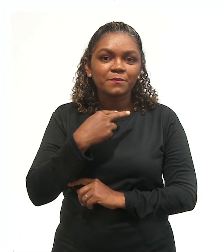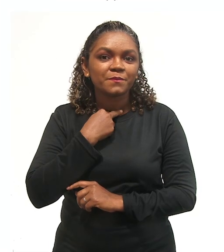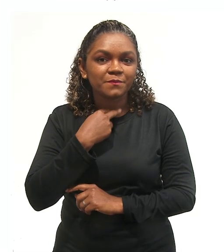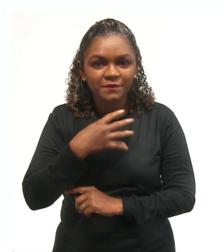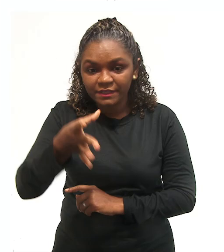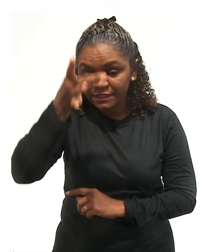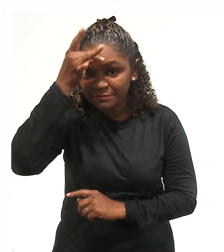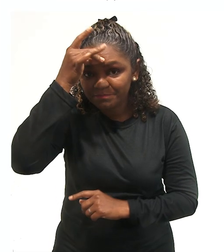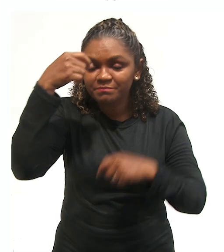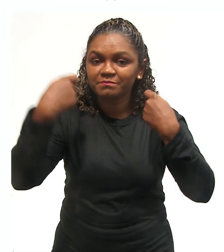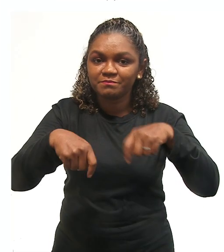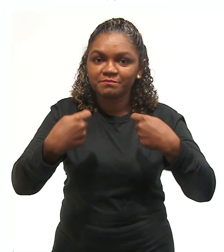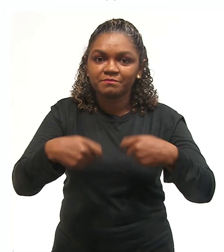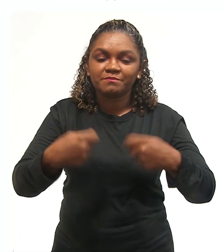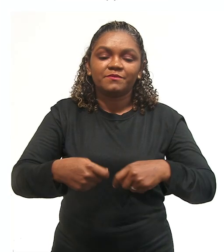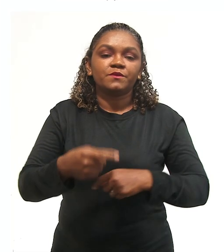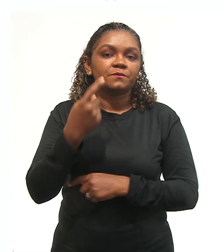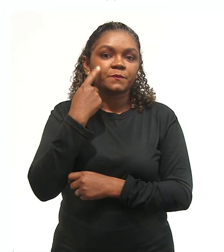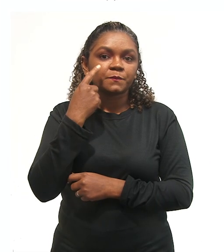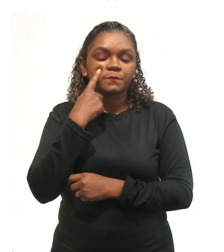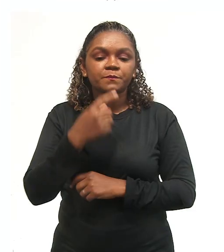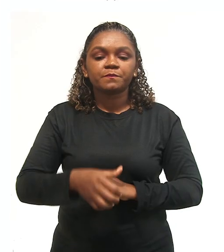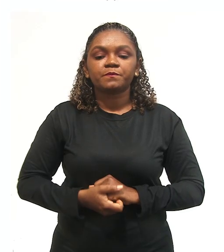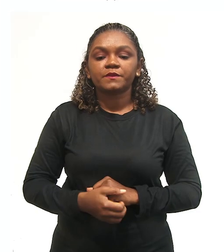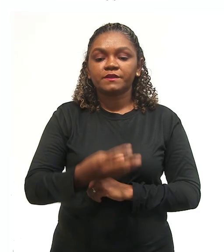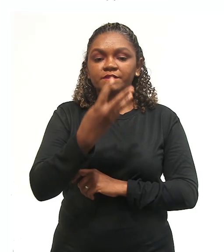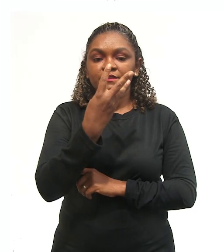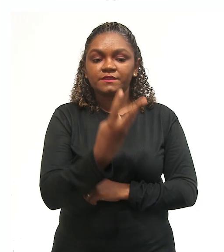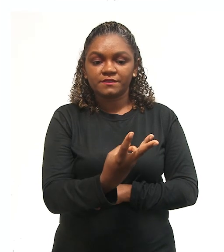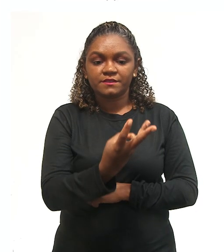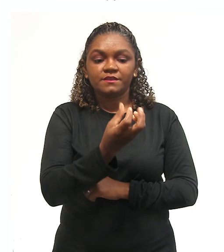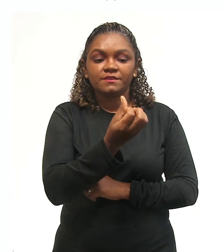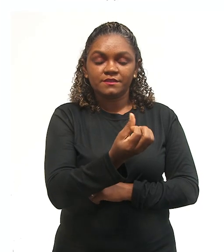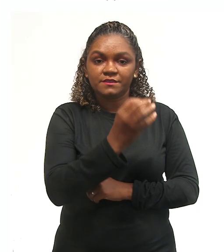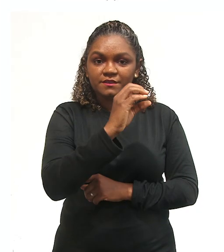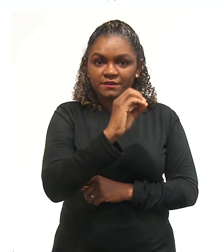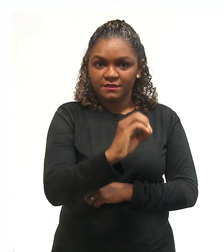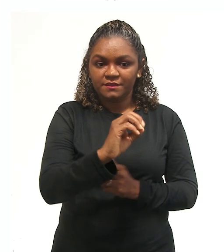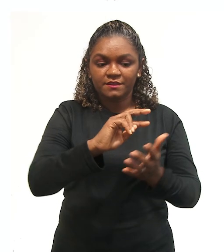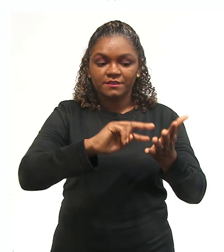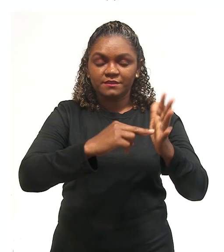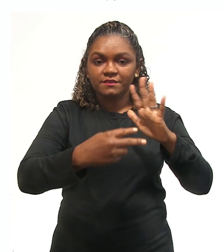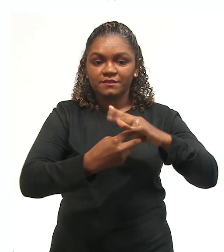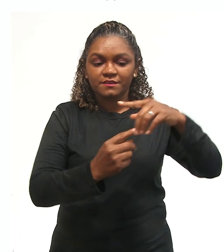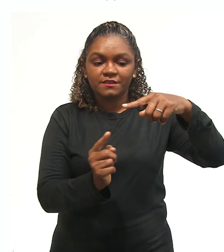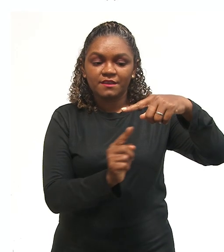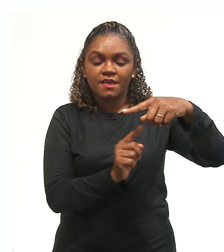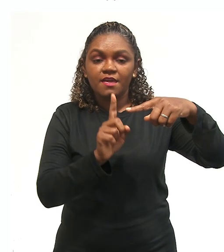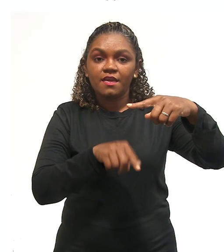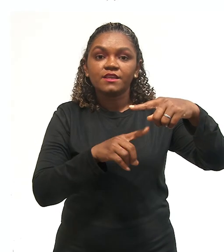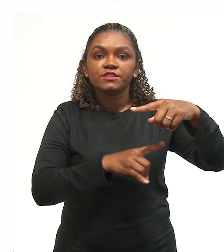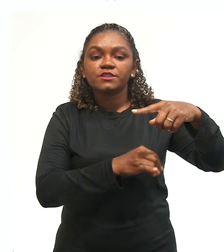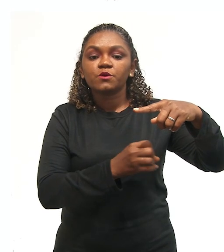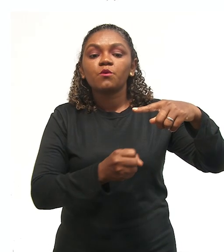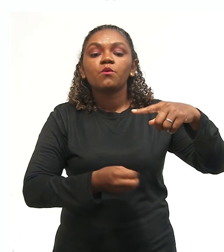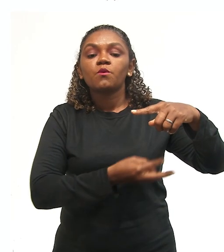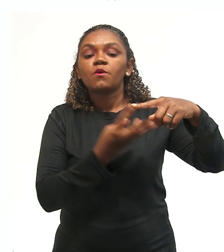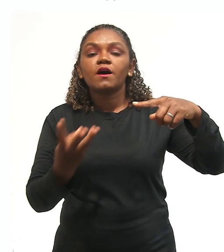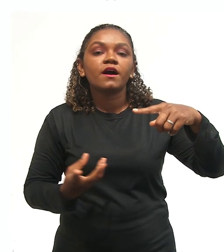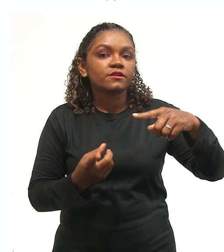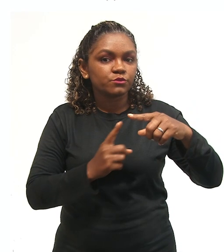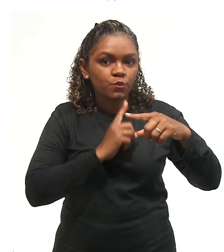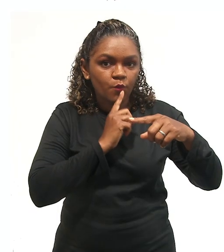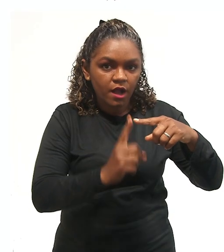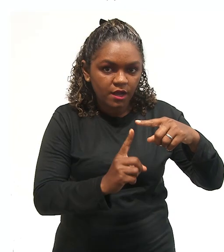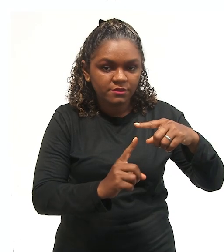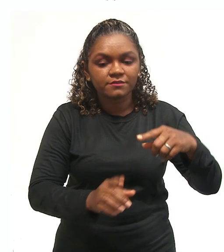esquecer, estudante. No juro comercial, o ano, 360 dias, tá? Os meses são 30